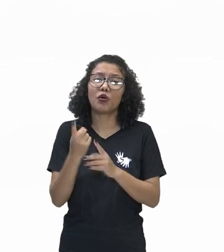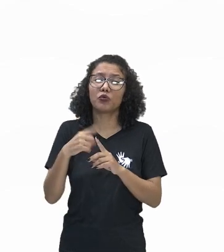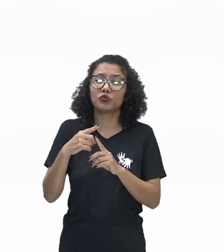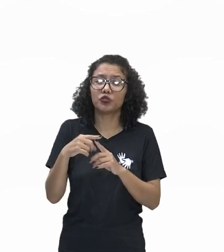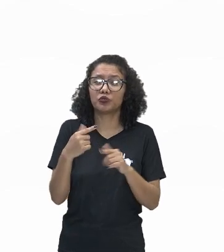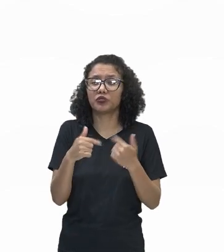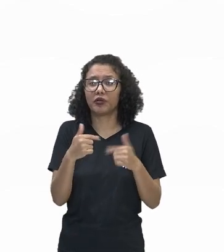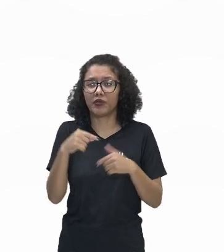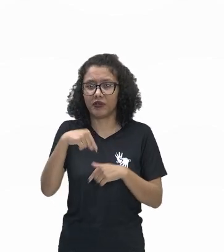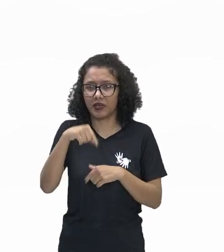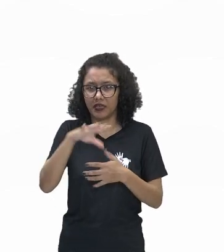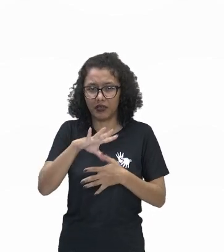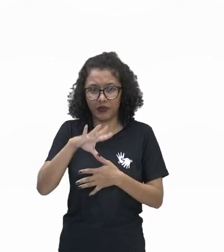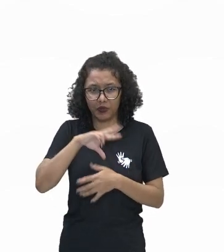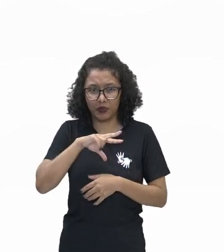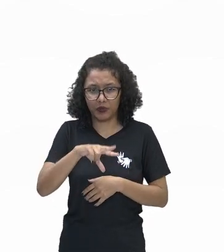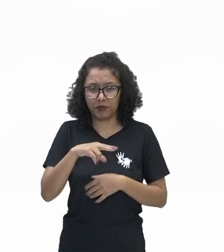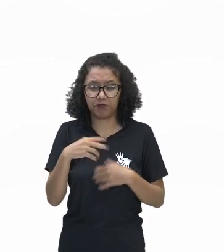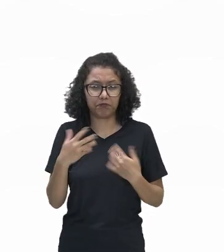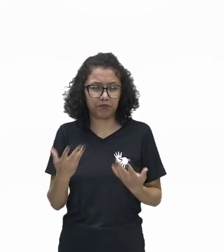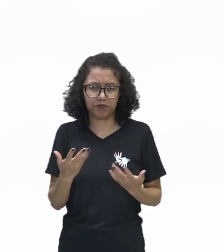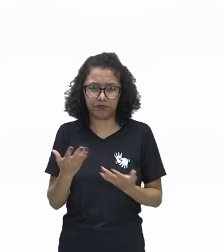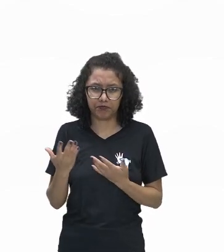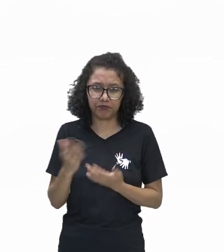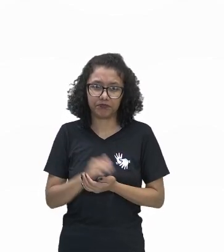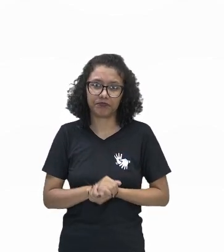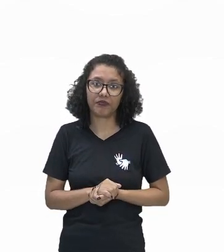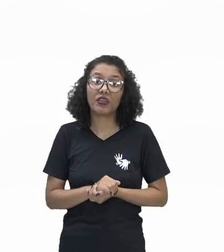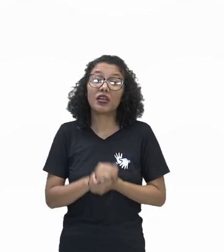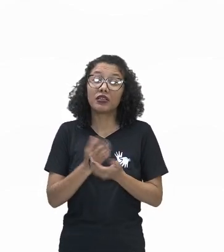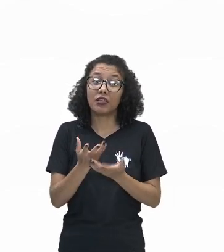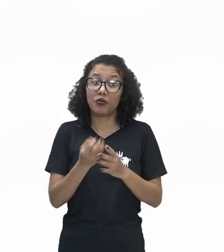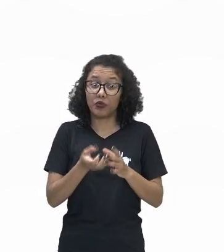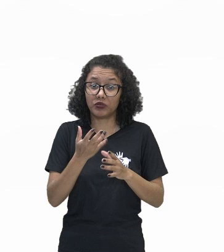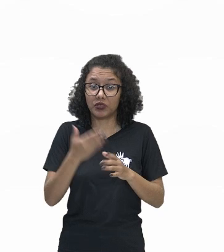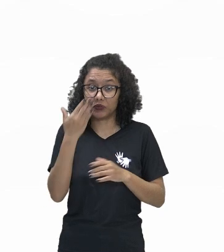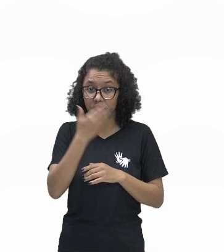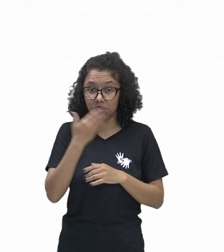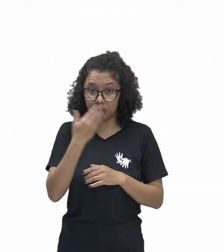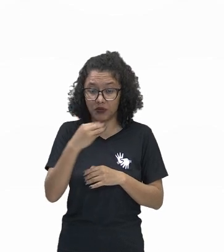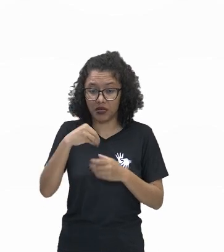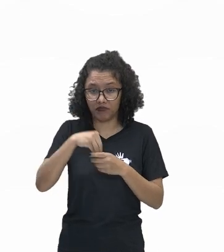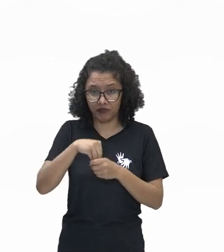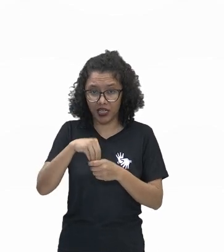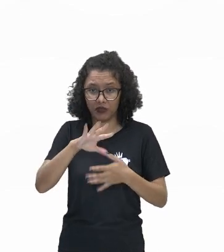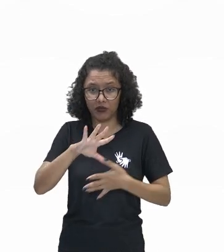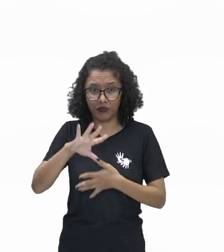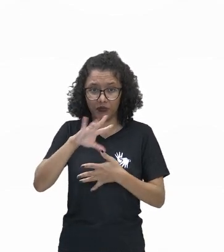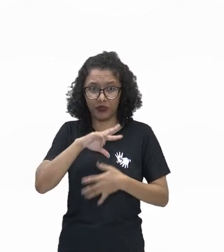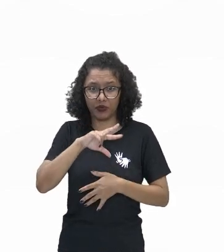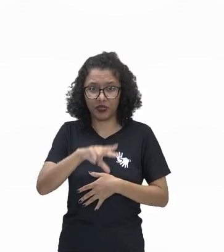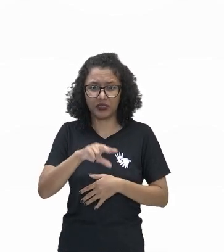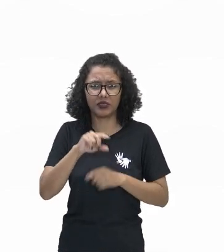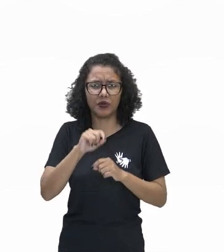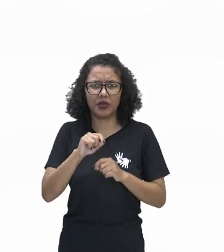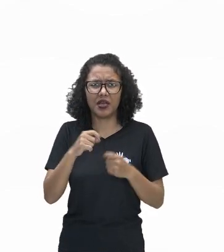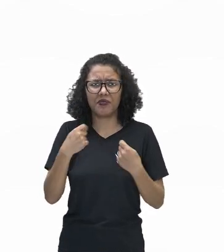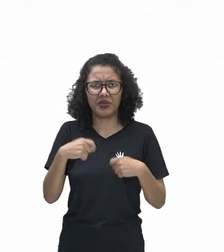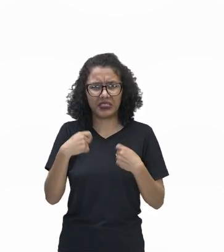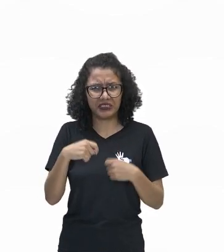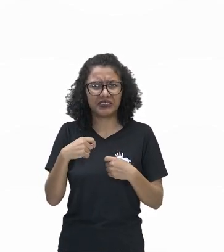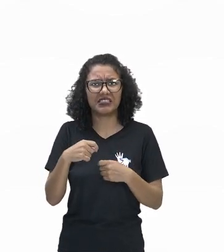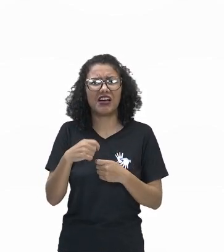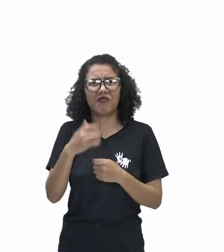obra na América Portuguesa. A produção açucareira na América Portuguesa demandava